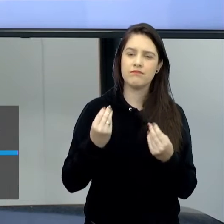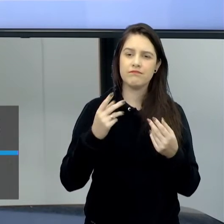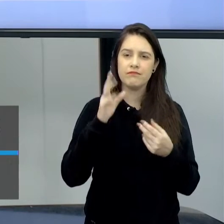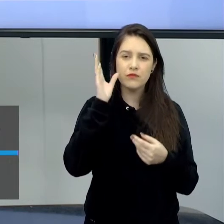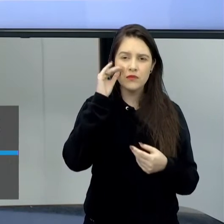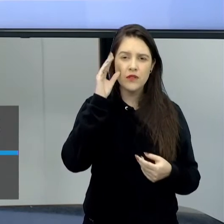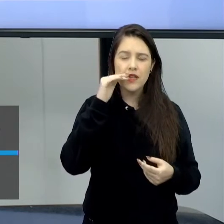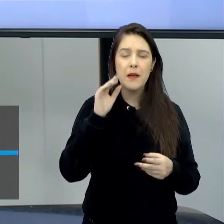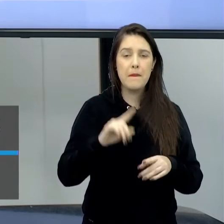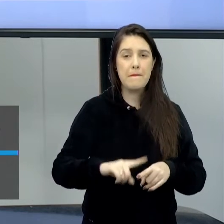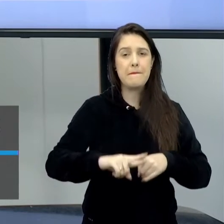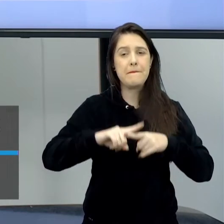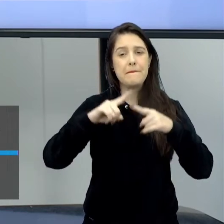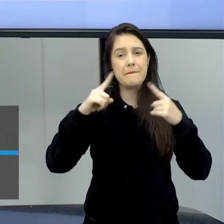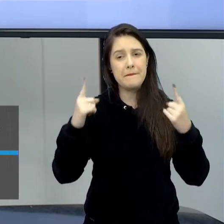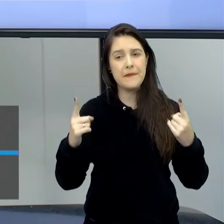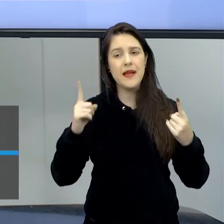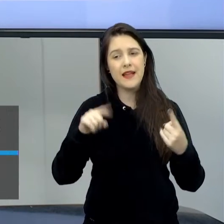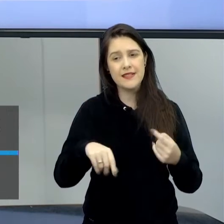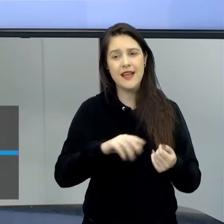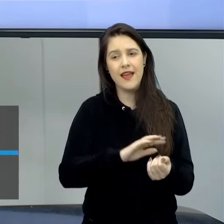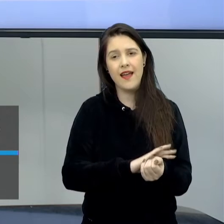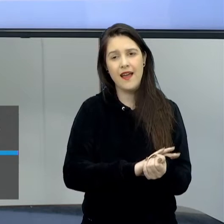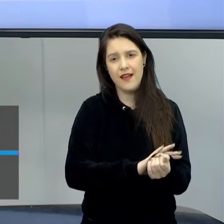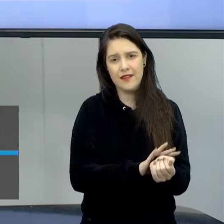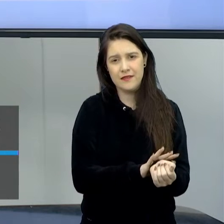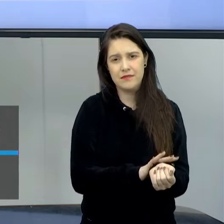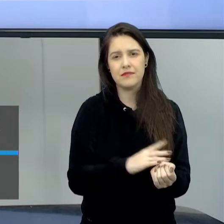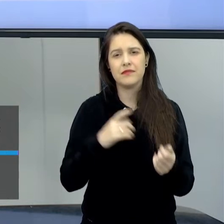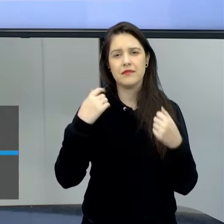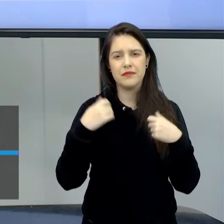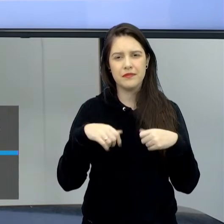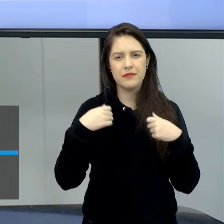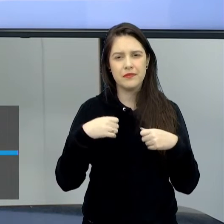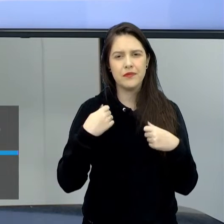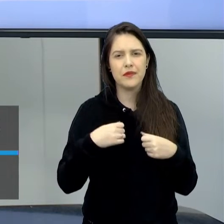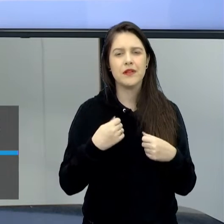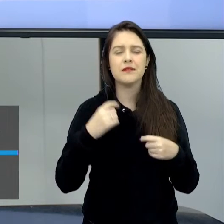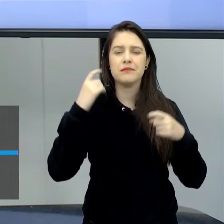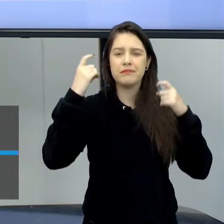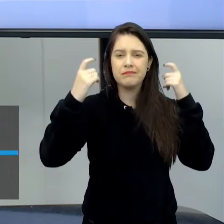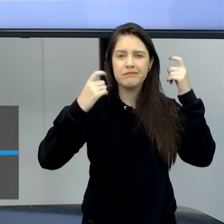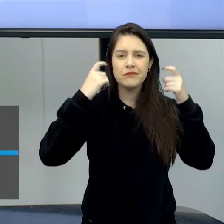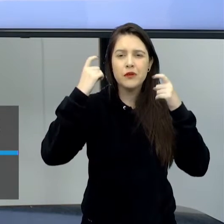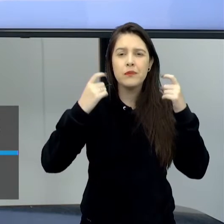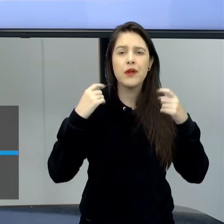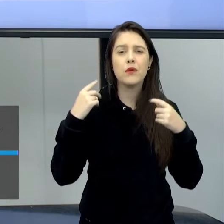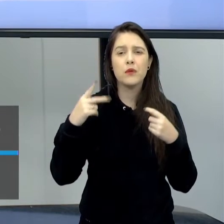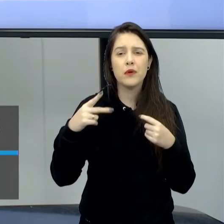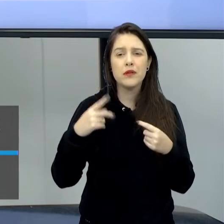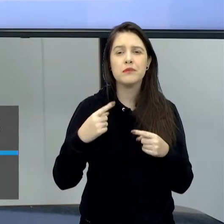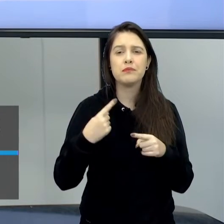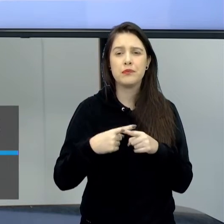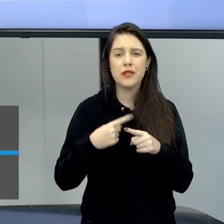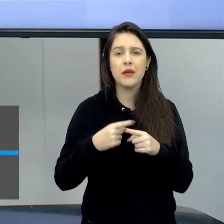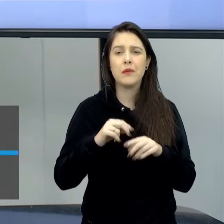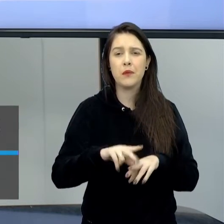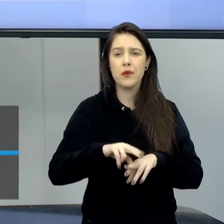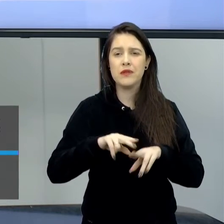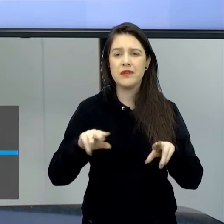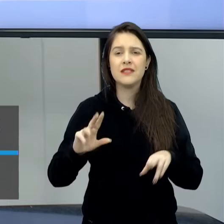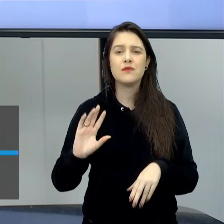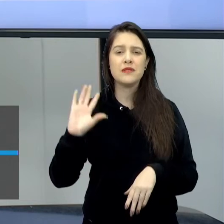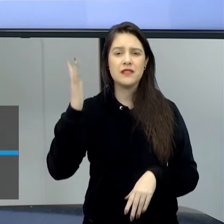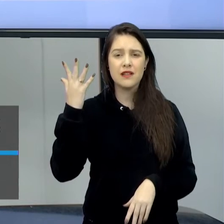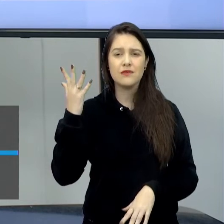de momento, mas é racismo. Então a gente precisa se preocupar com isso, porque muitas dessas